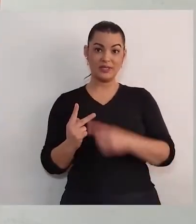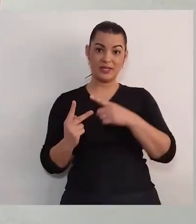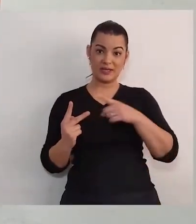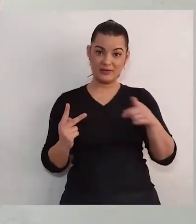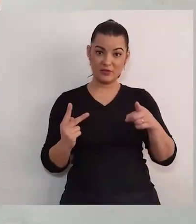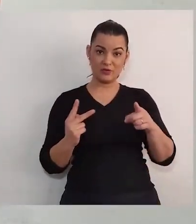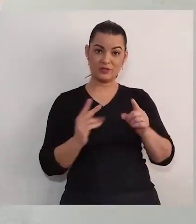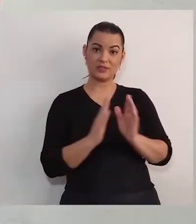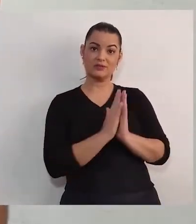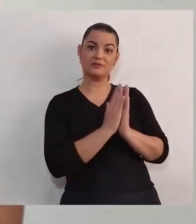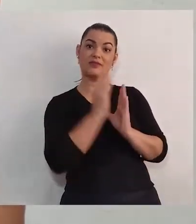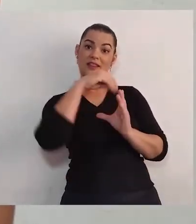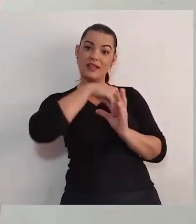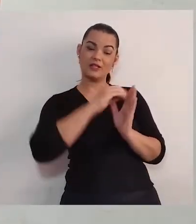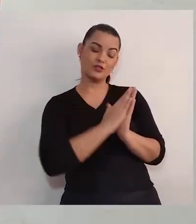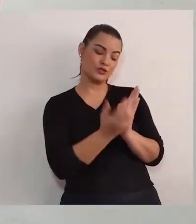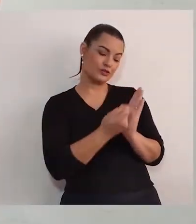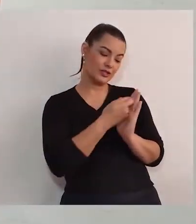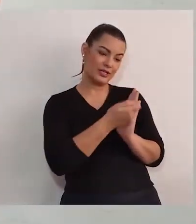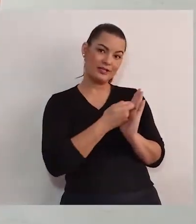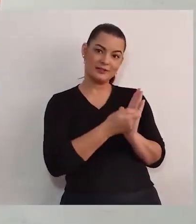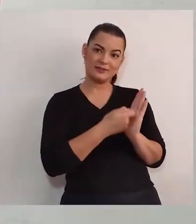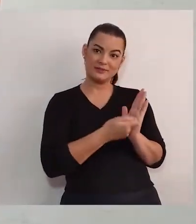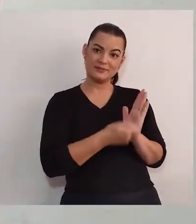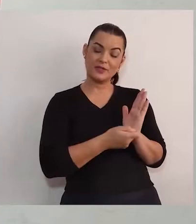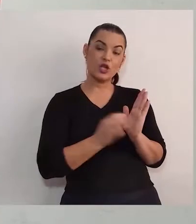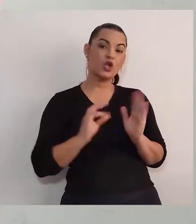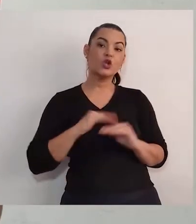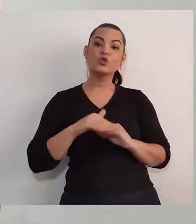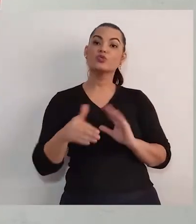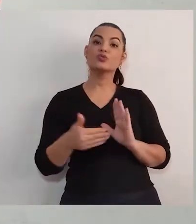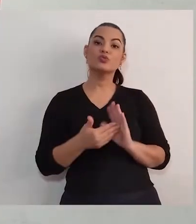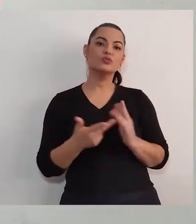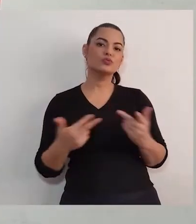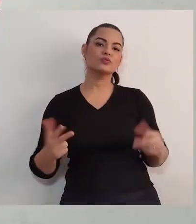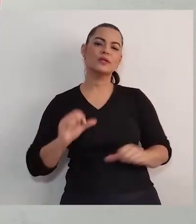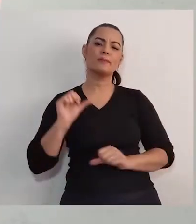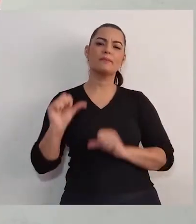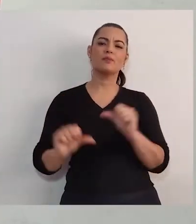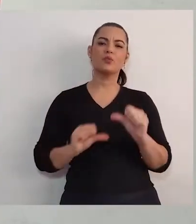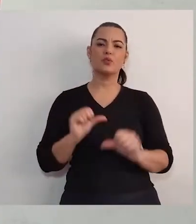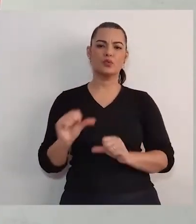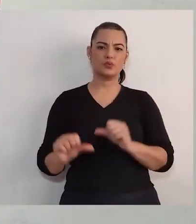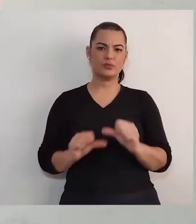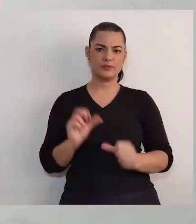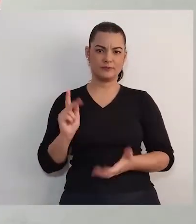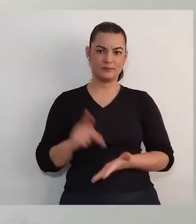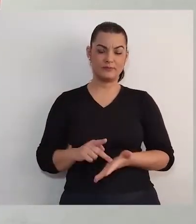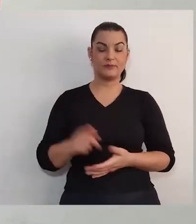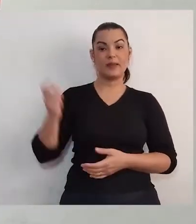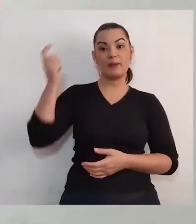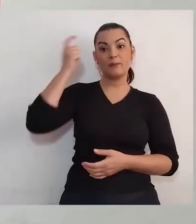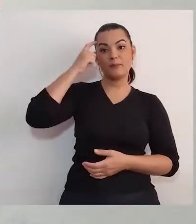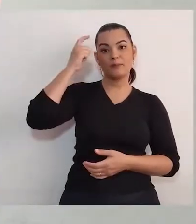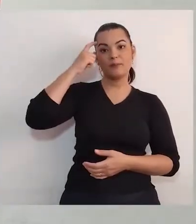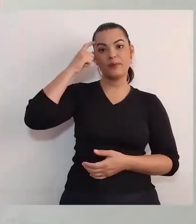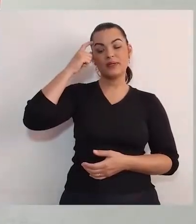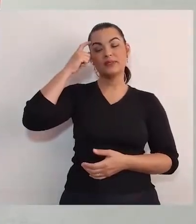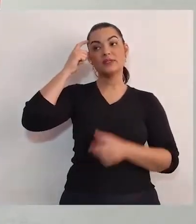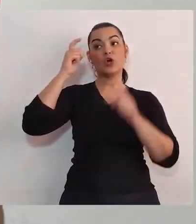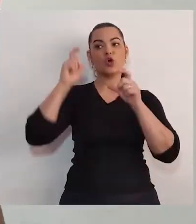registrar no caderno de vocês tudo o que vocês acham que mudou. Pensando na transformação